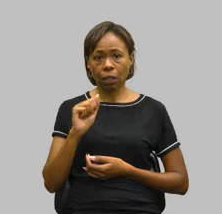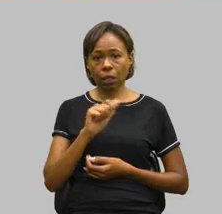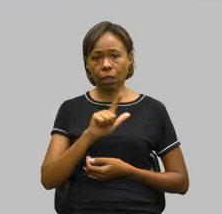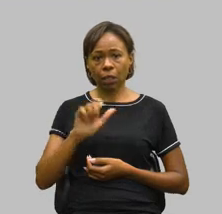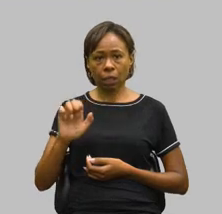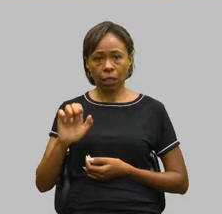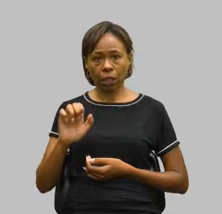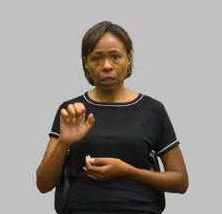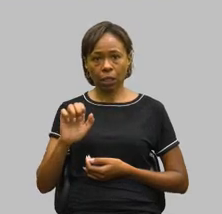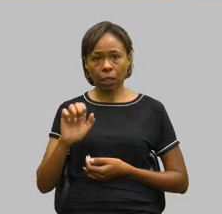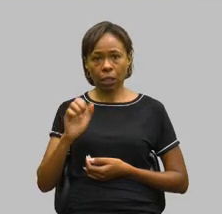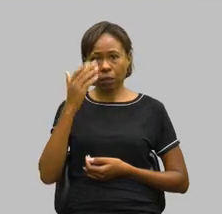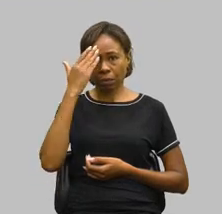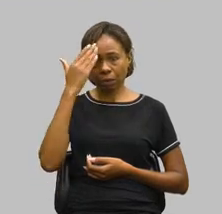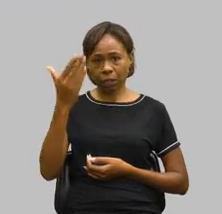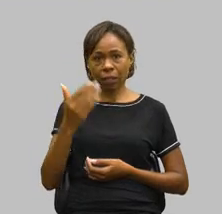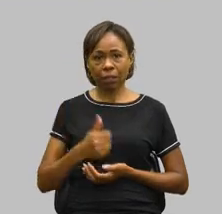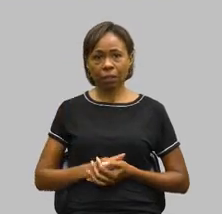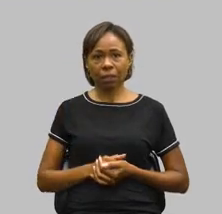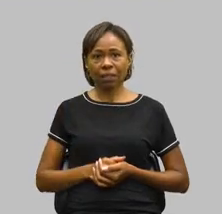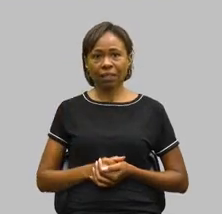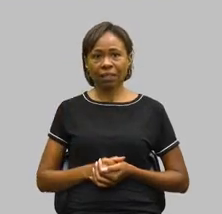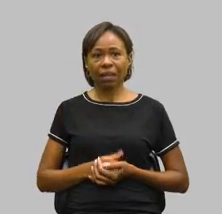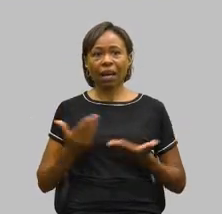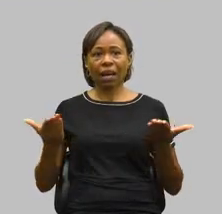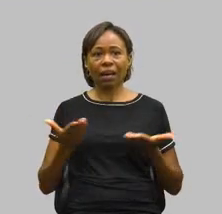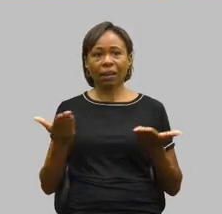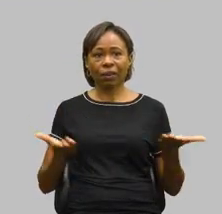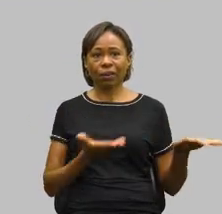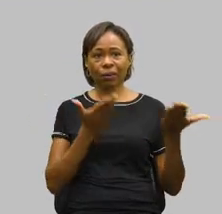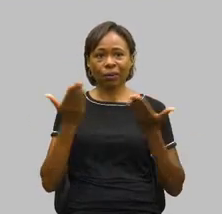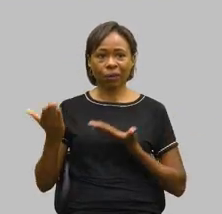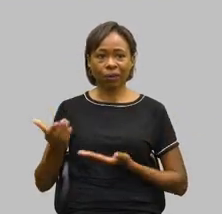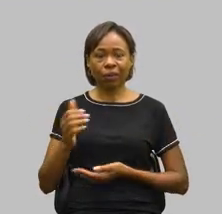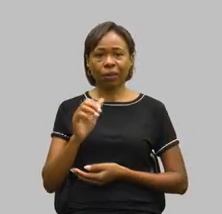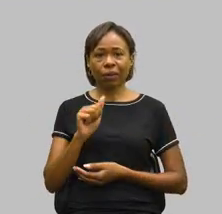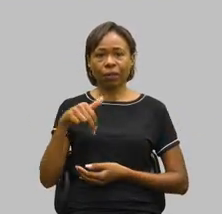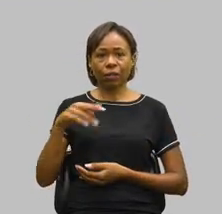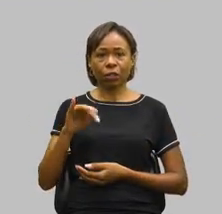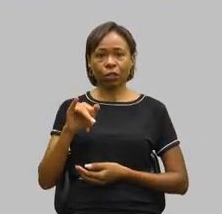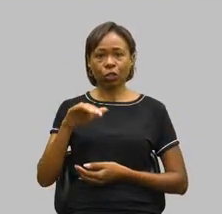Portela passo agora as considerações do deputado antnio Carlos